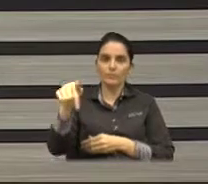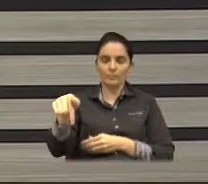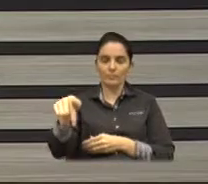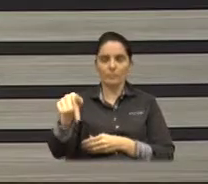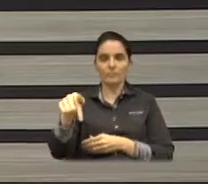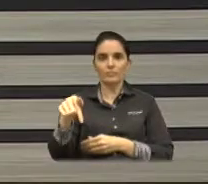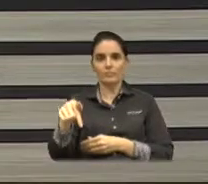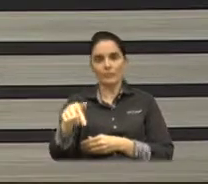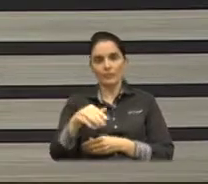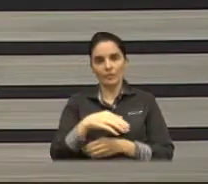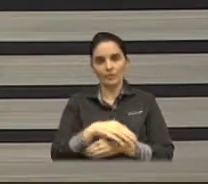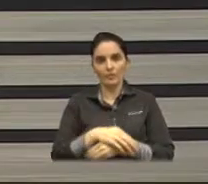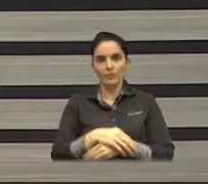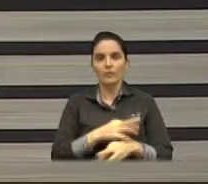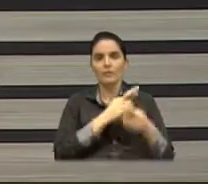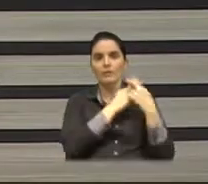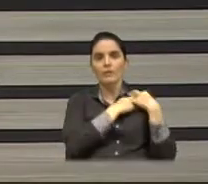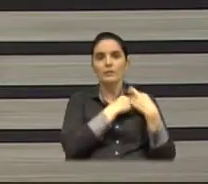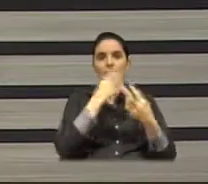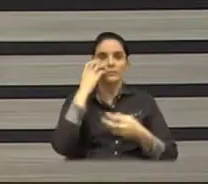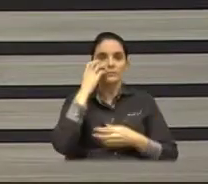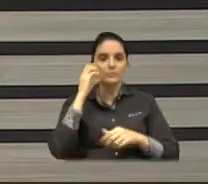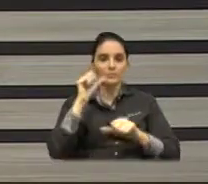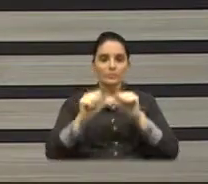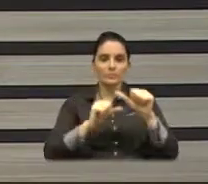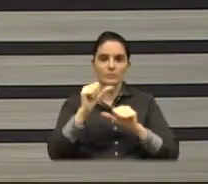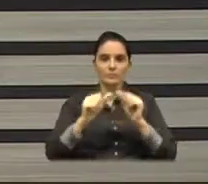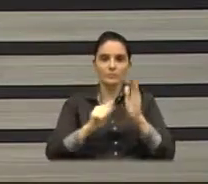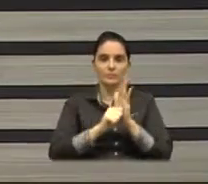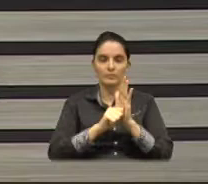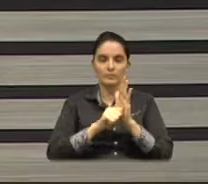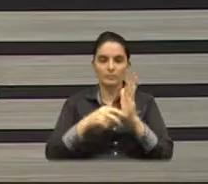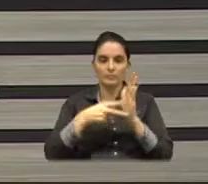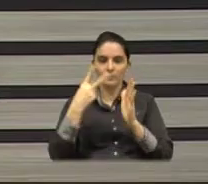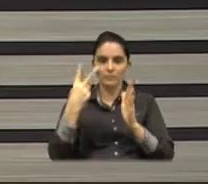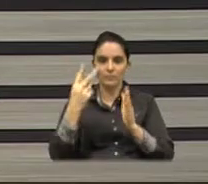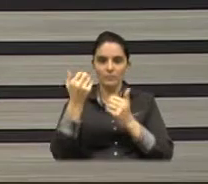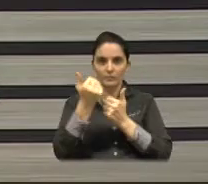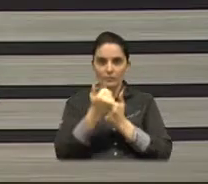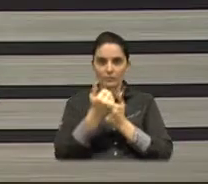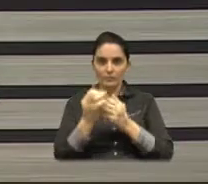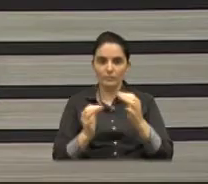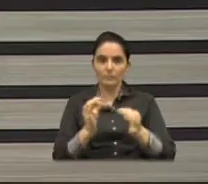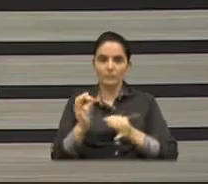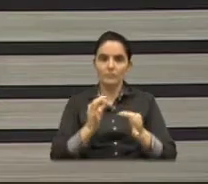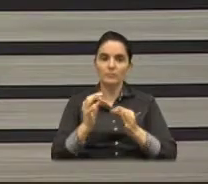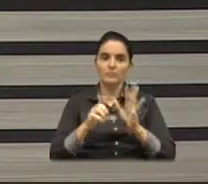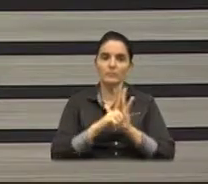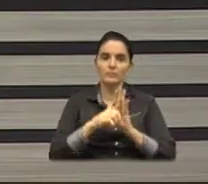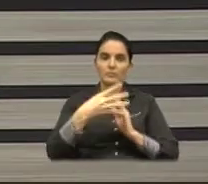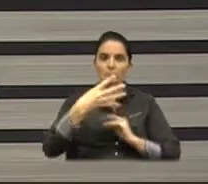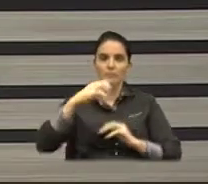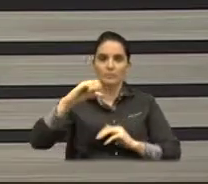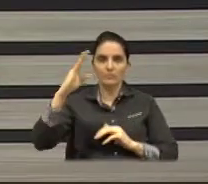do vereador Marcelo Rossi, que modifica o artigo 2º substitutivo ao projeto de lei